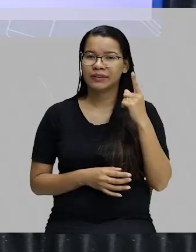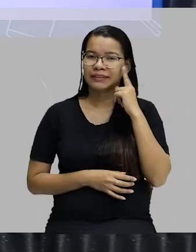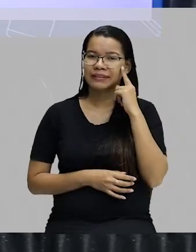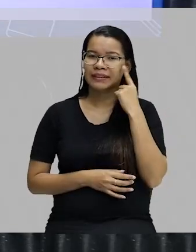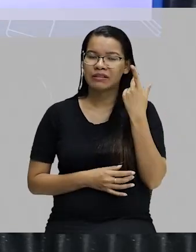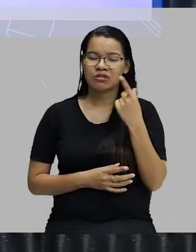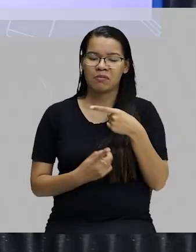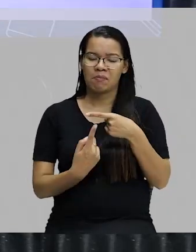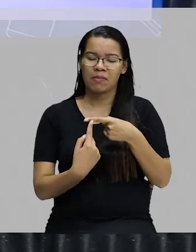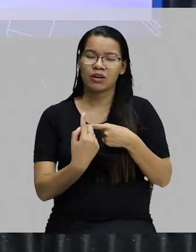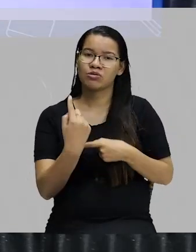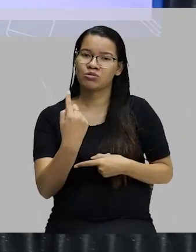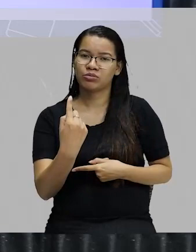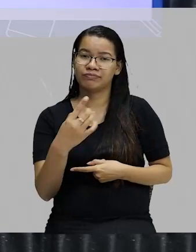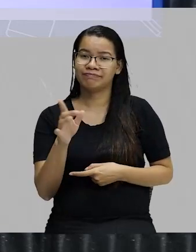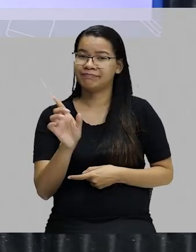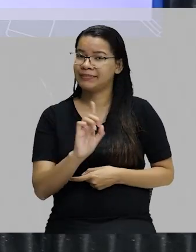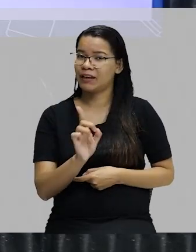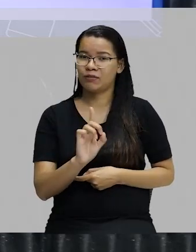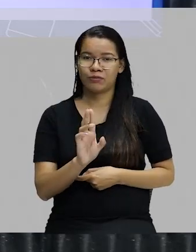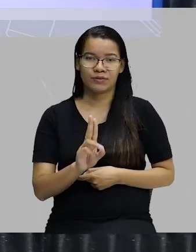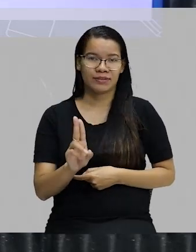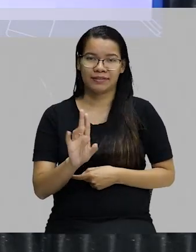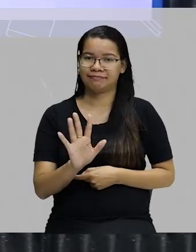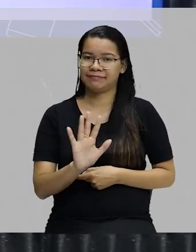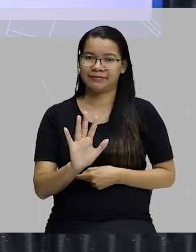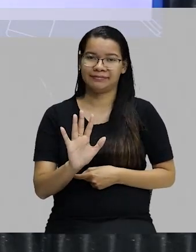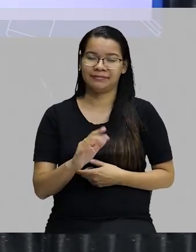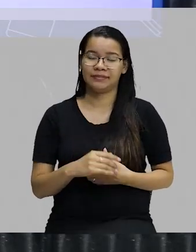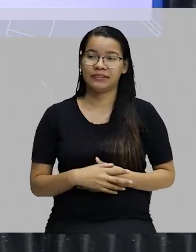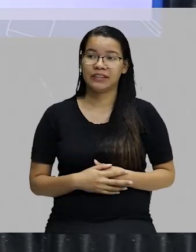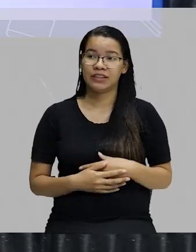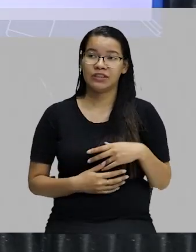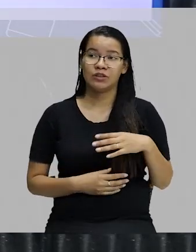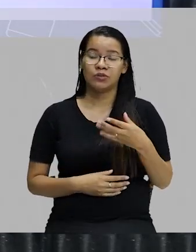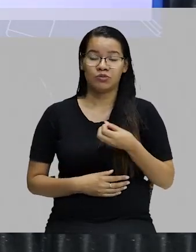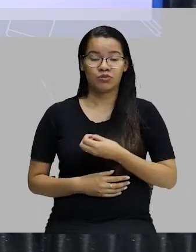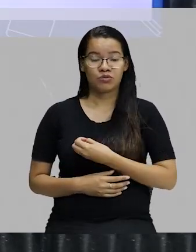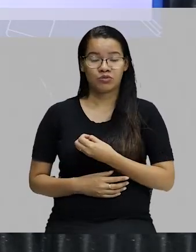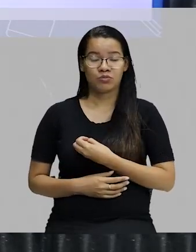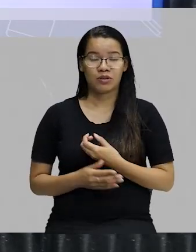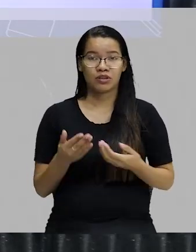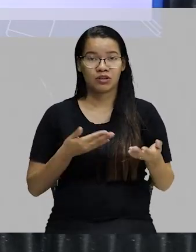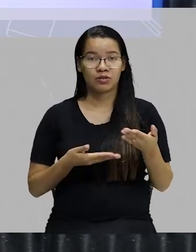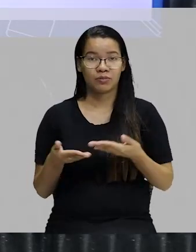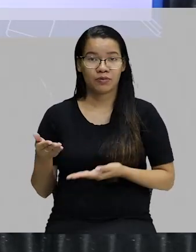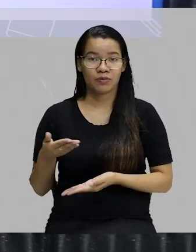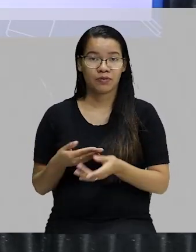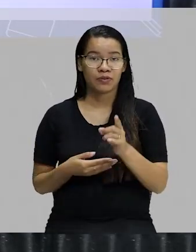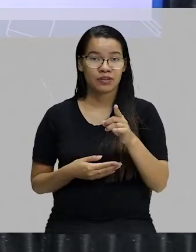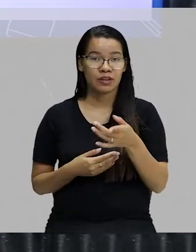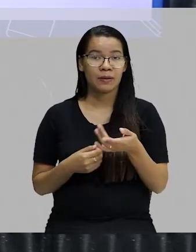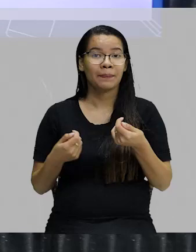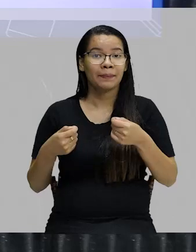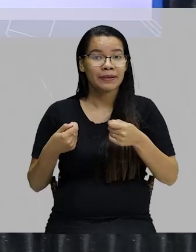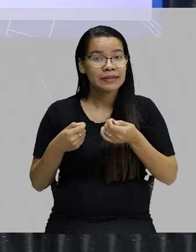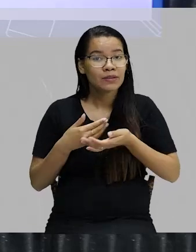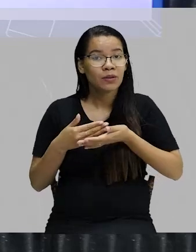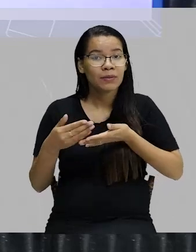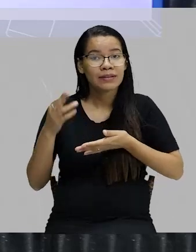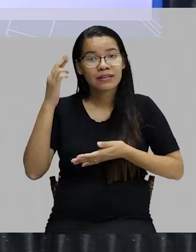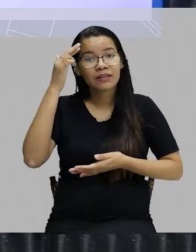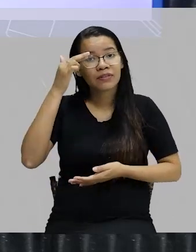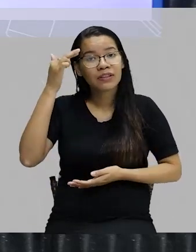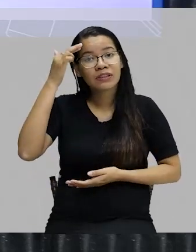1 não deu certo. Para os números que estão aqui dispostos, você tem que começar a refletir agora